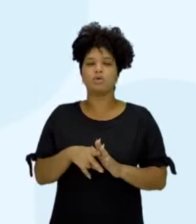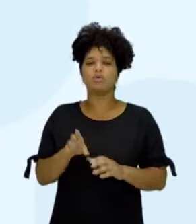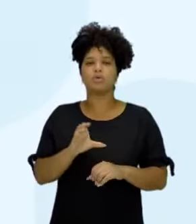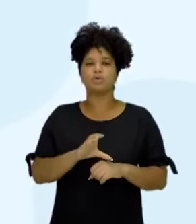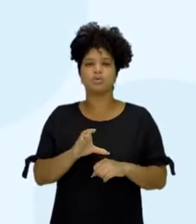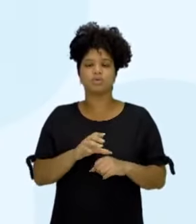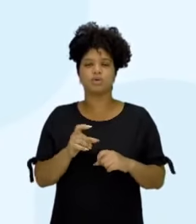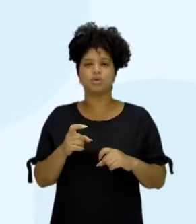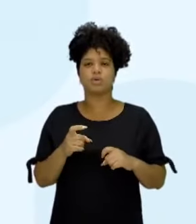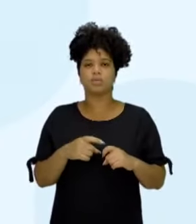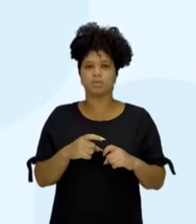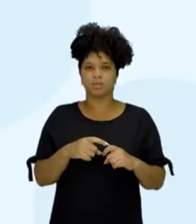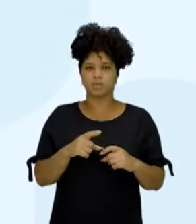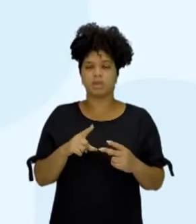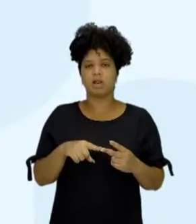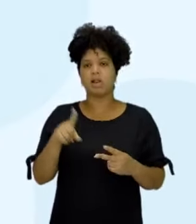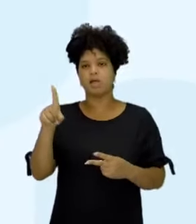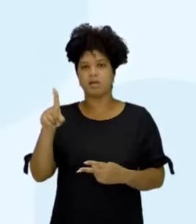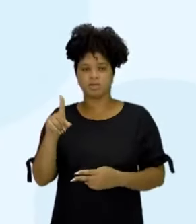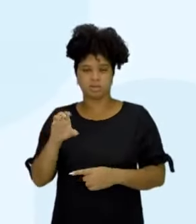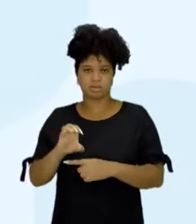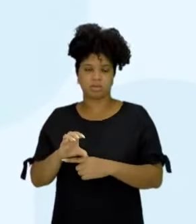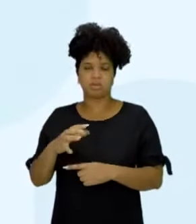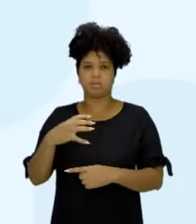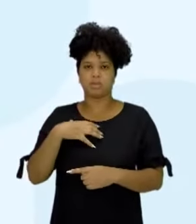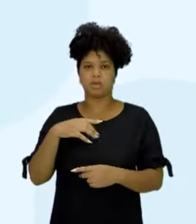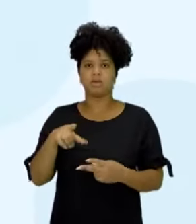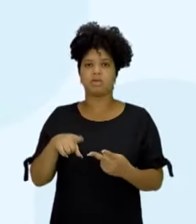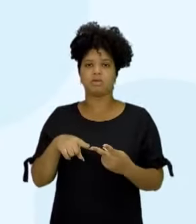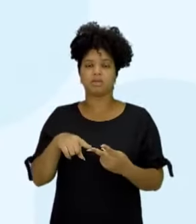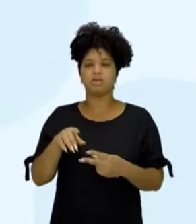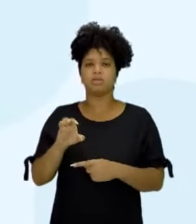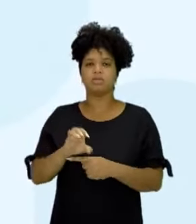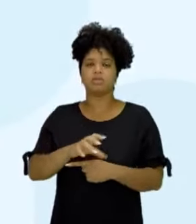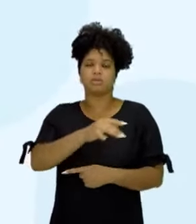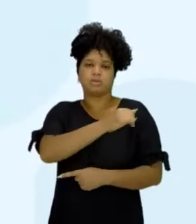lá na Bahia quanto aqui no Rio de Janeiro, em